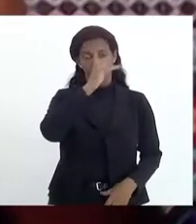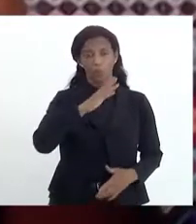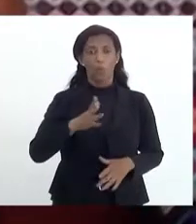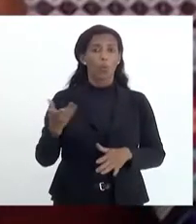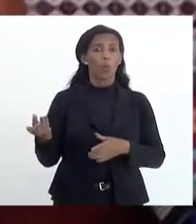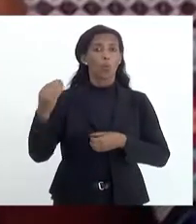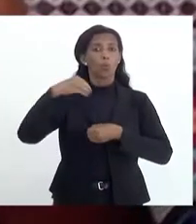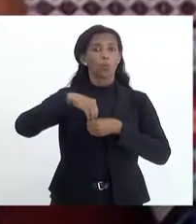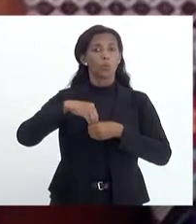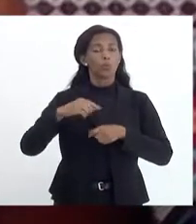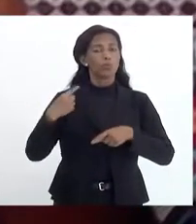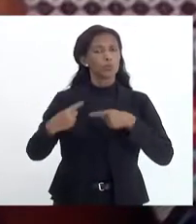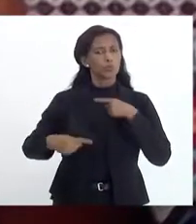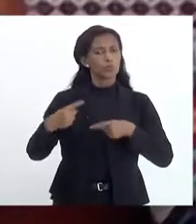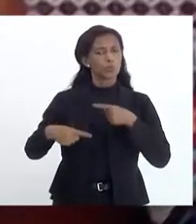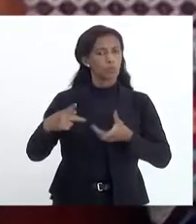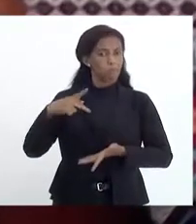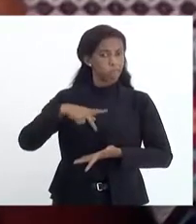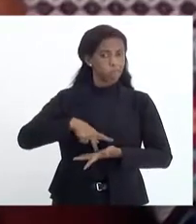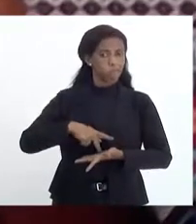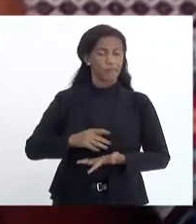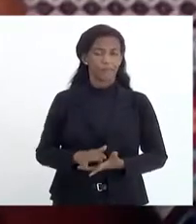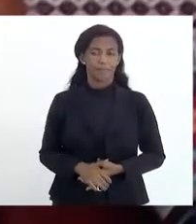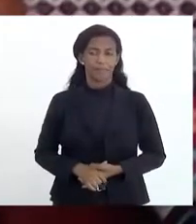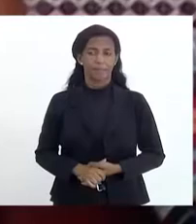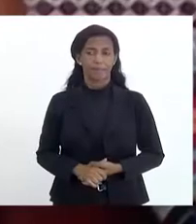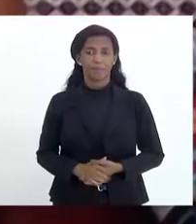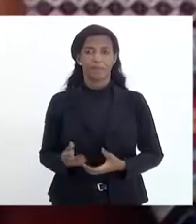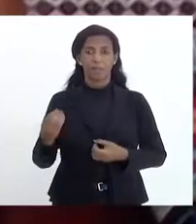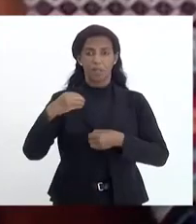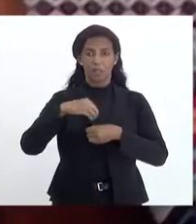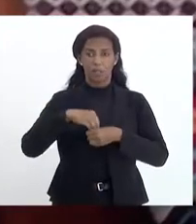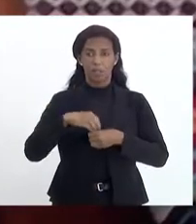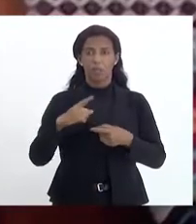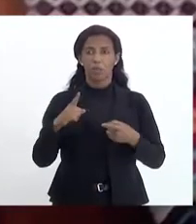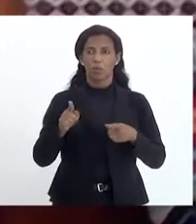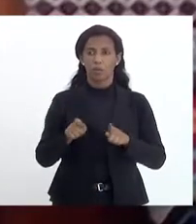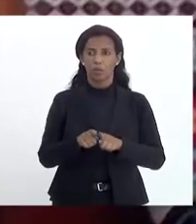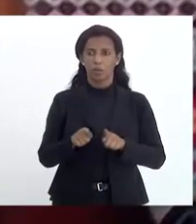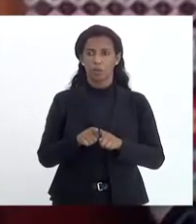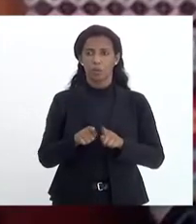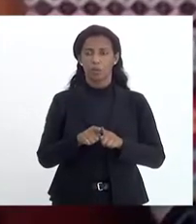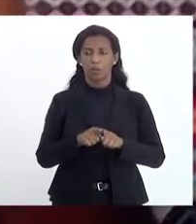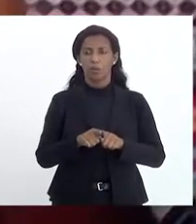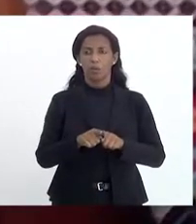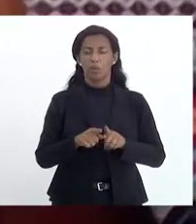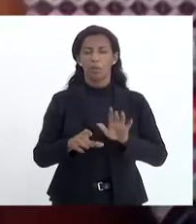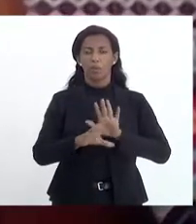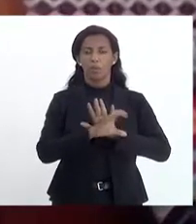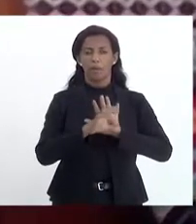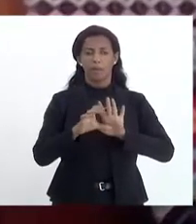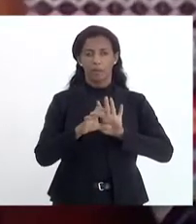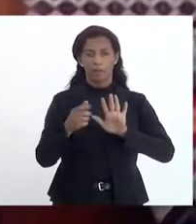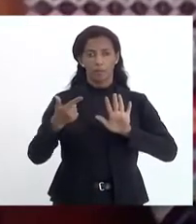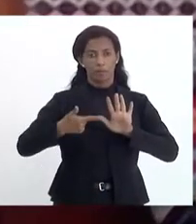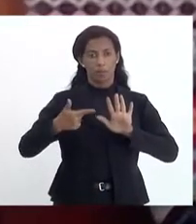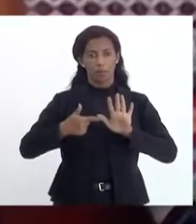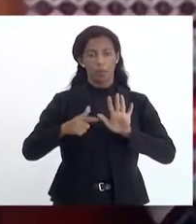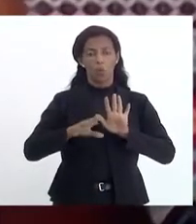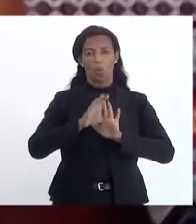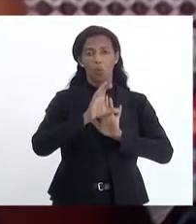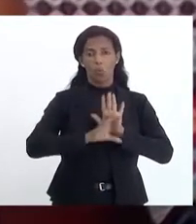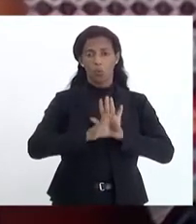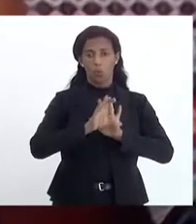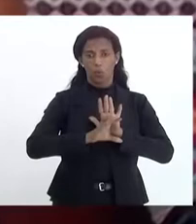implantação de políticas de ações afirmativas. Incluir onde houver, parágrafo 2º, currículo escolar